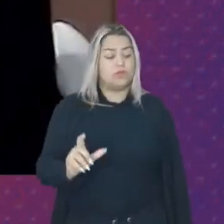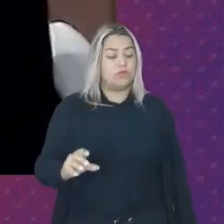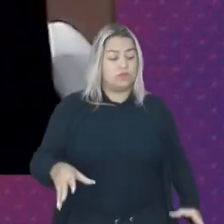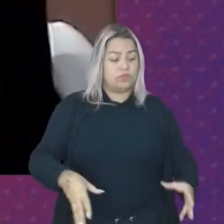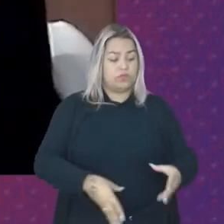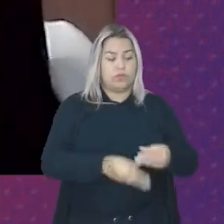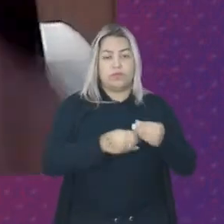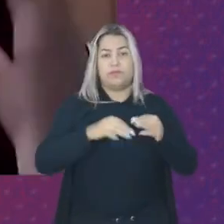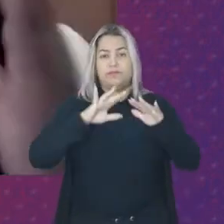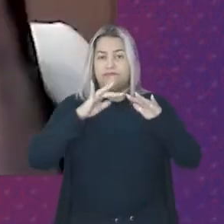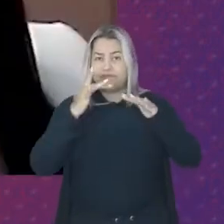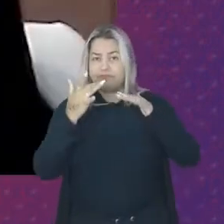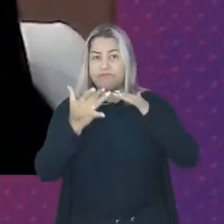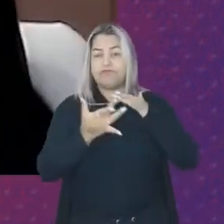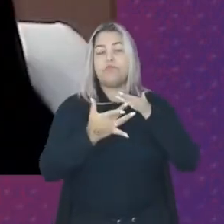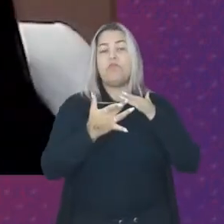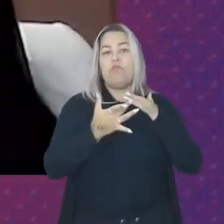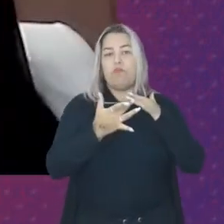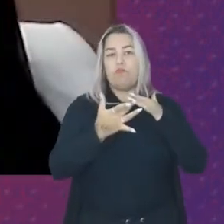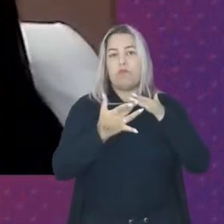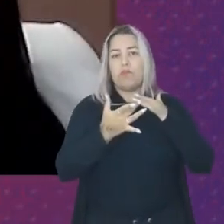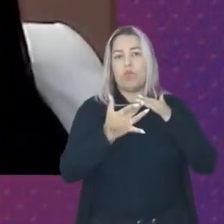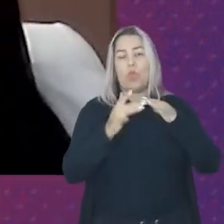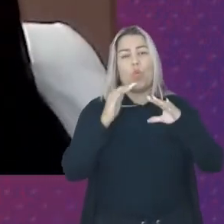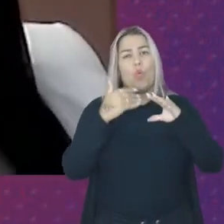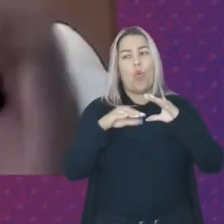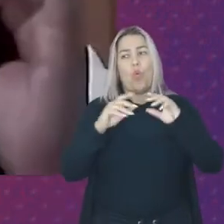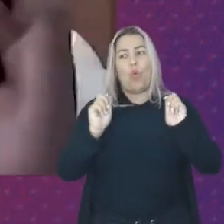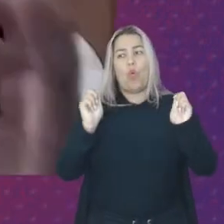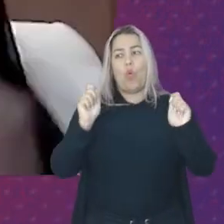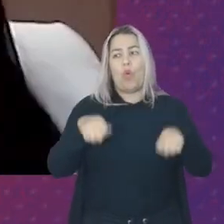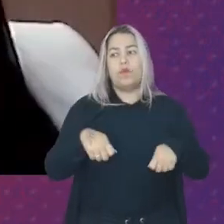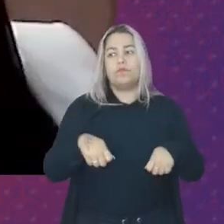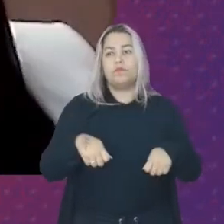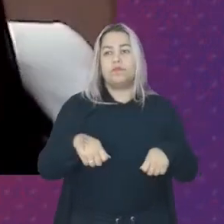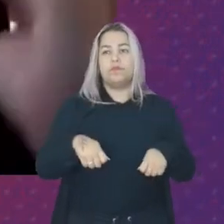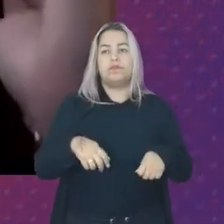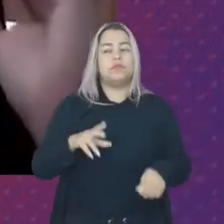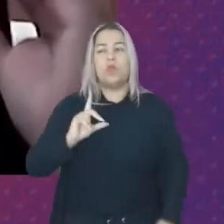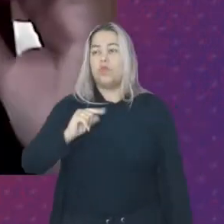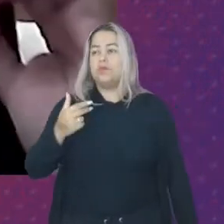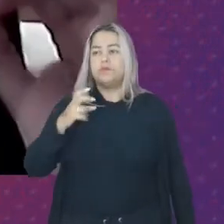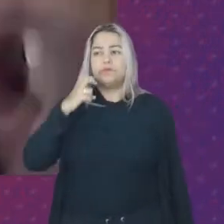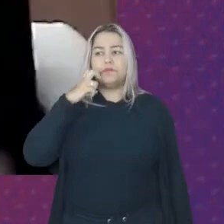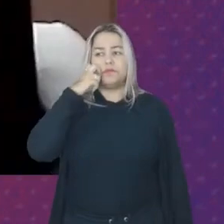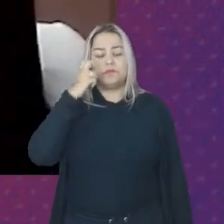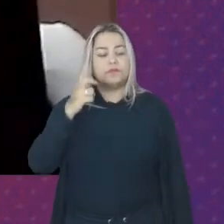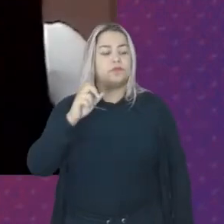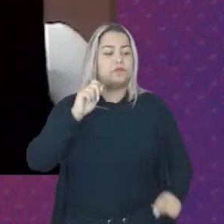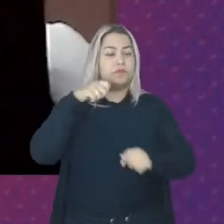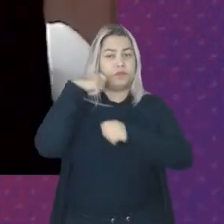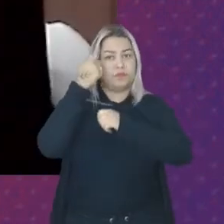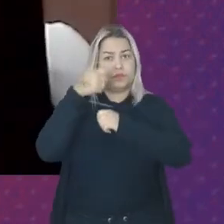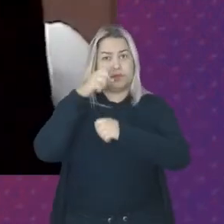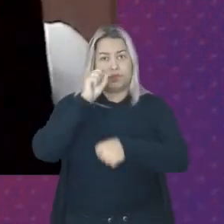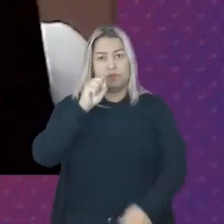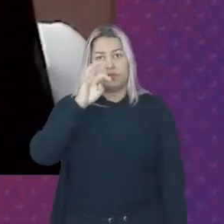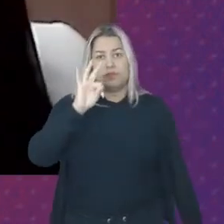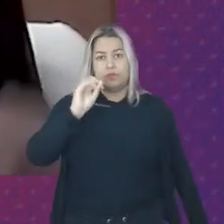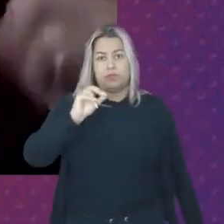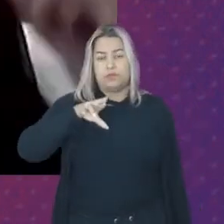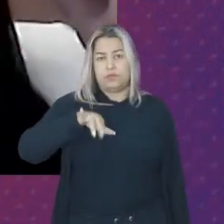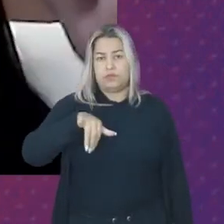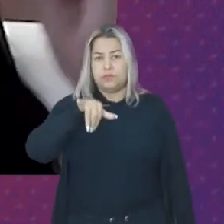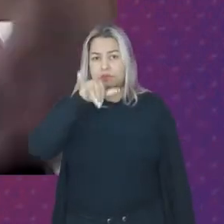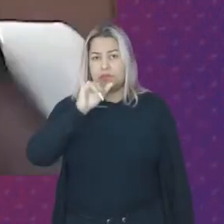coloca nas suas redes sociais. Por isso, é preciso que você seja sem vergonha de gravar stories, sem vergonha de